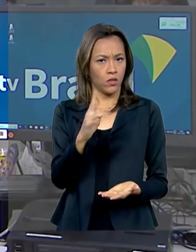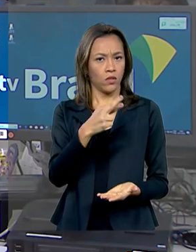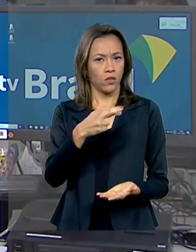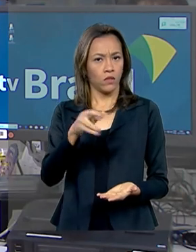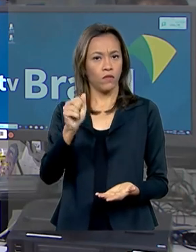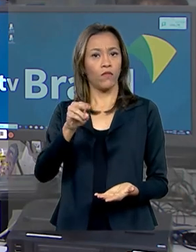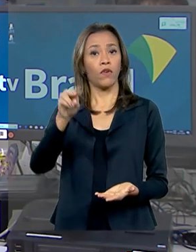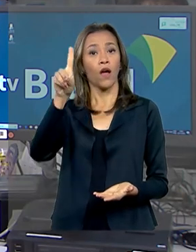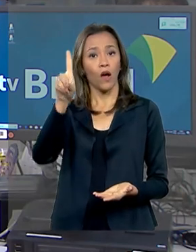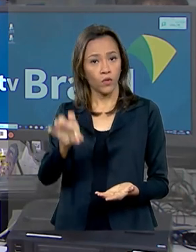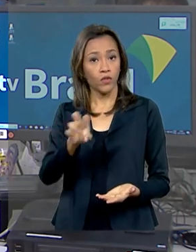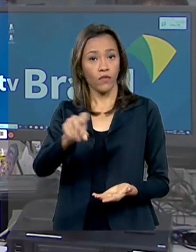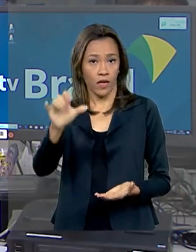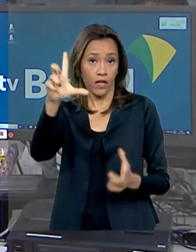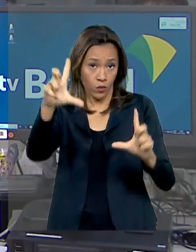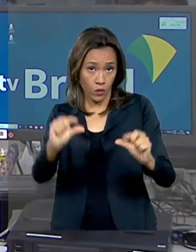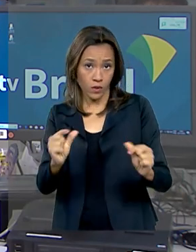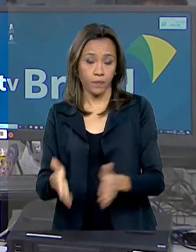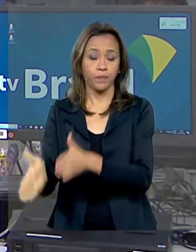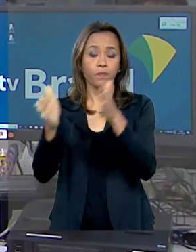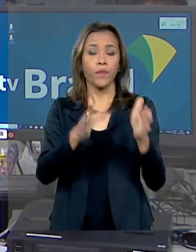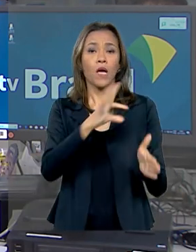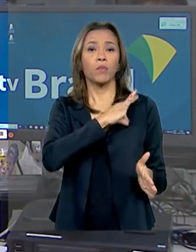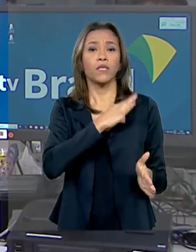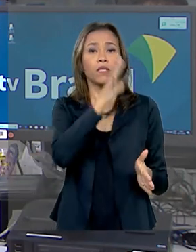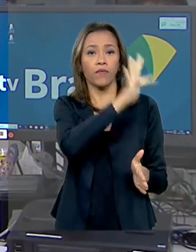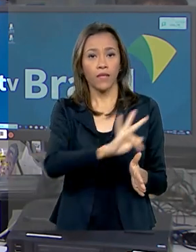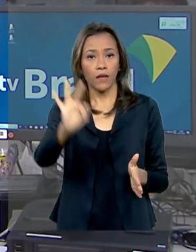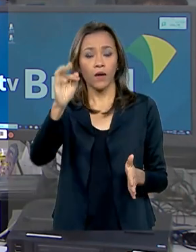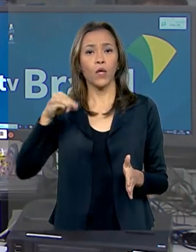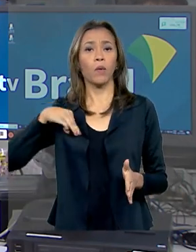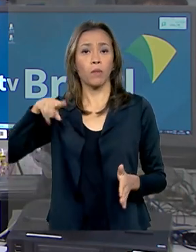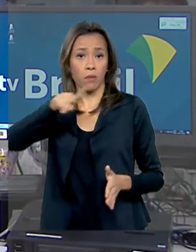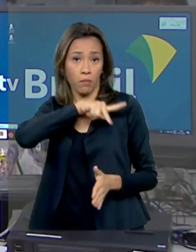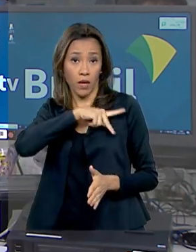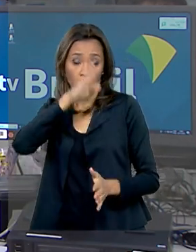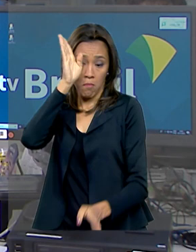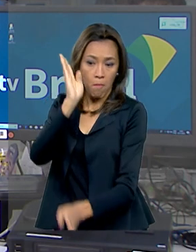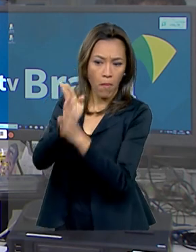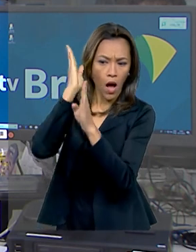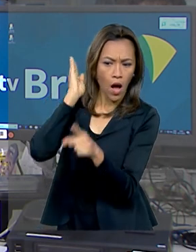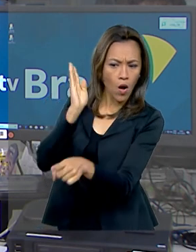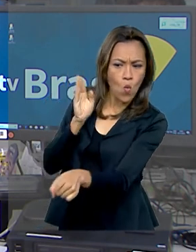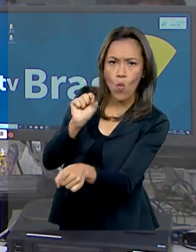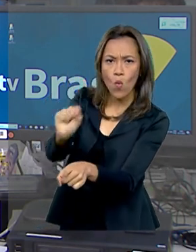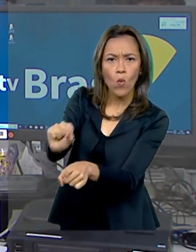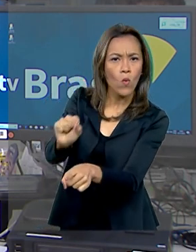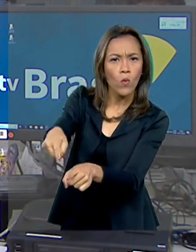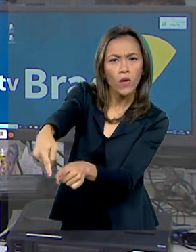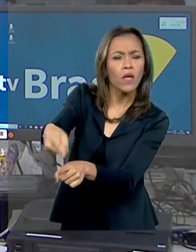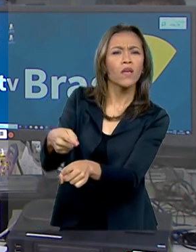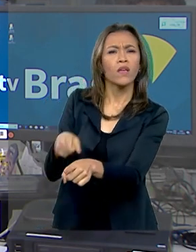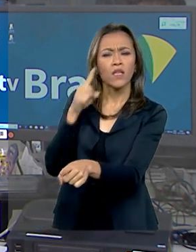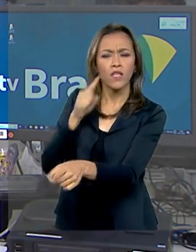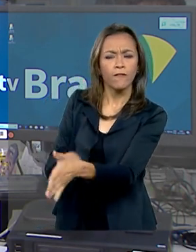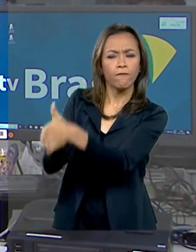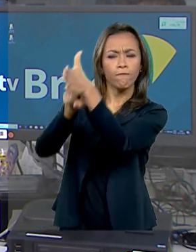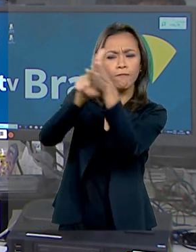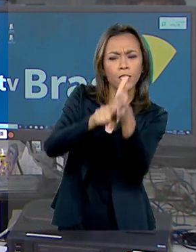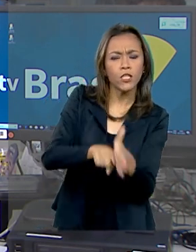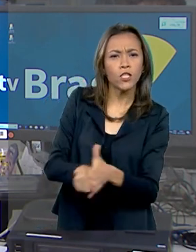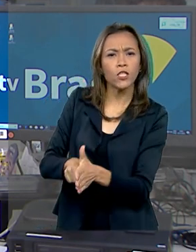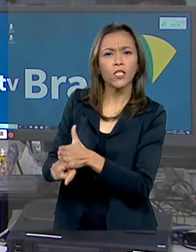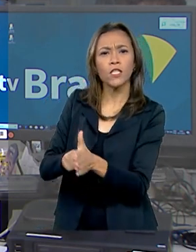a polícia federal eo ministério público deflagraram hoje a operação cadeia alimentar 2 que investiga fraudes no fornecimento